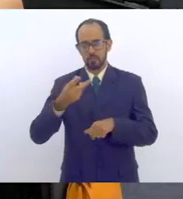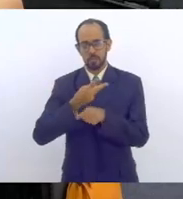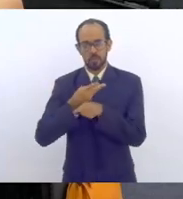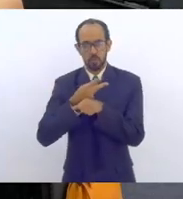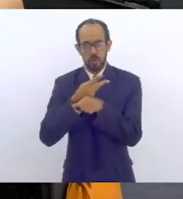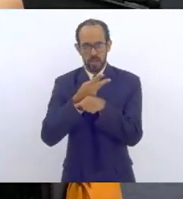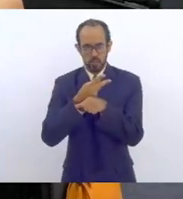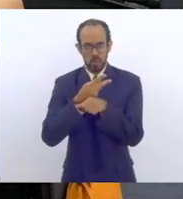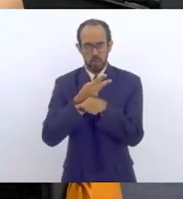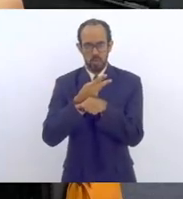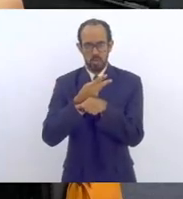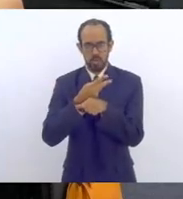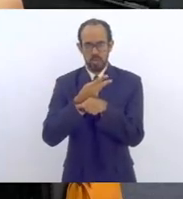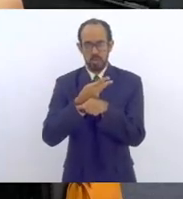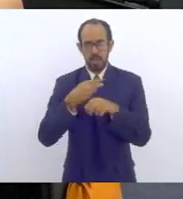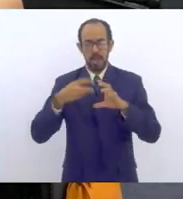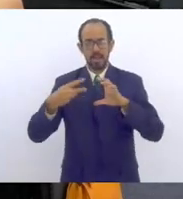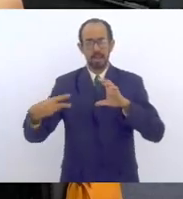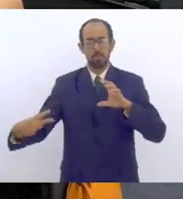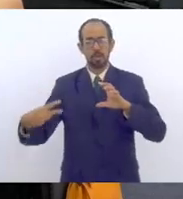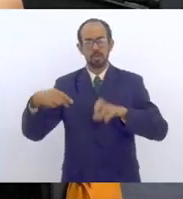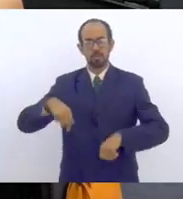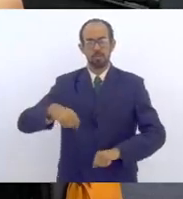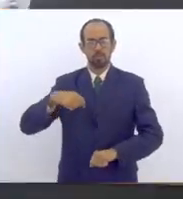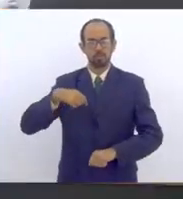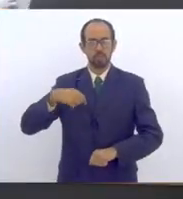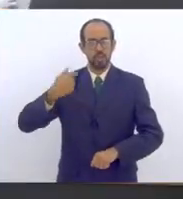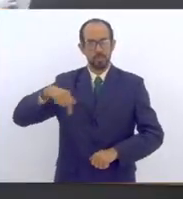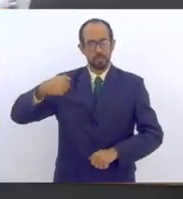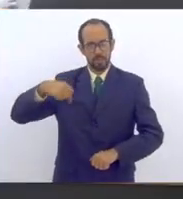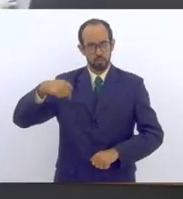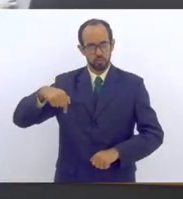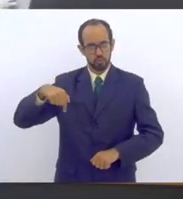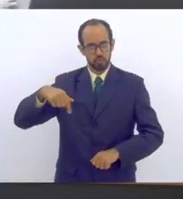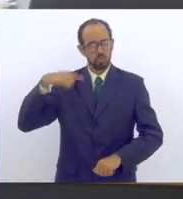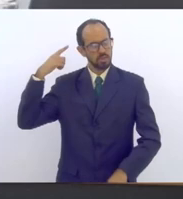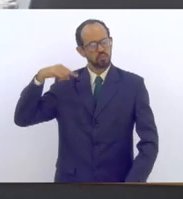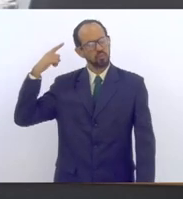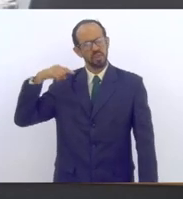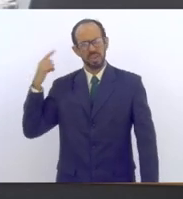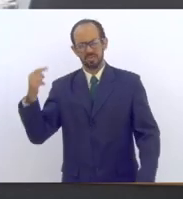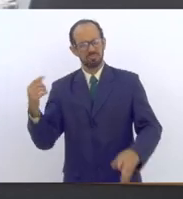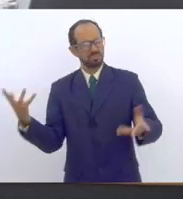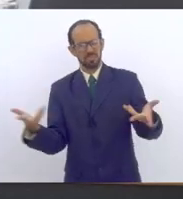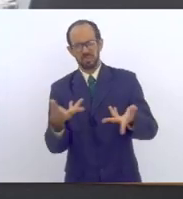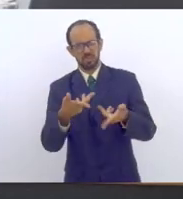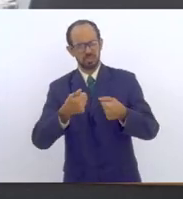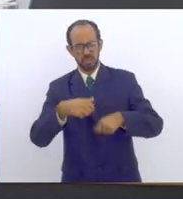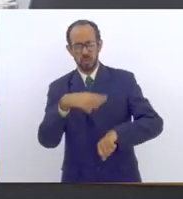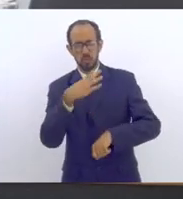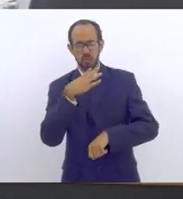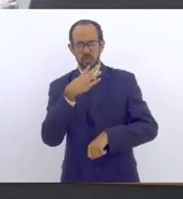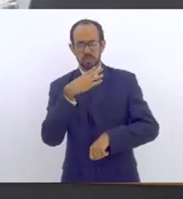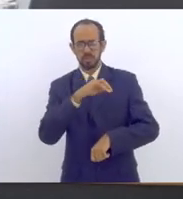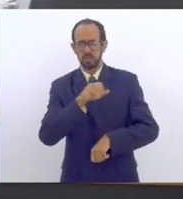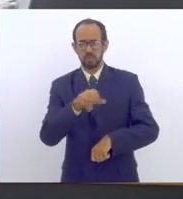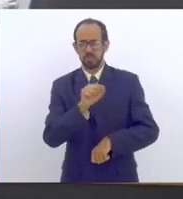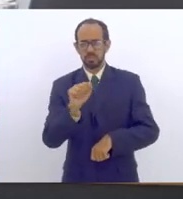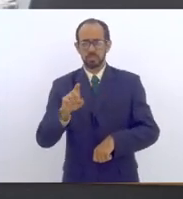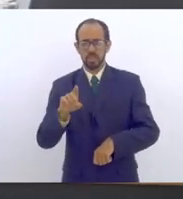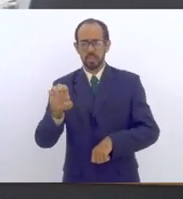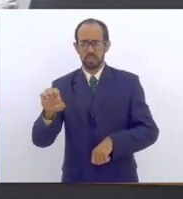de Queimados uma excelente advogada e conheci o Jade através